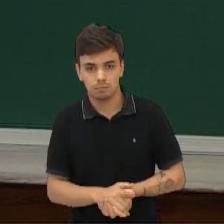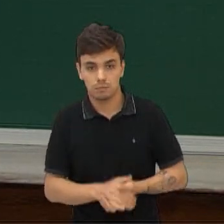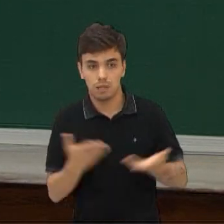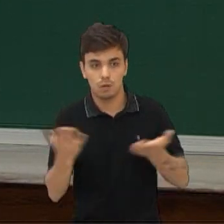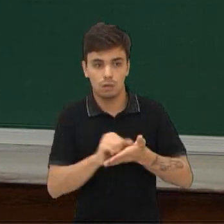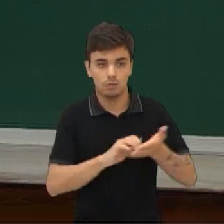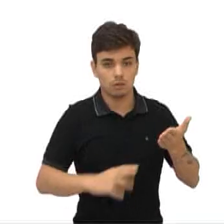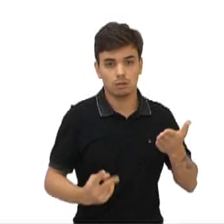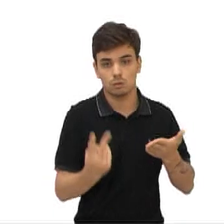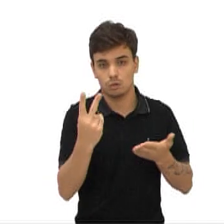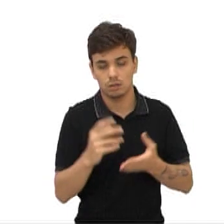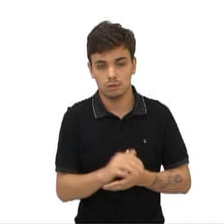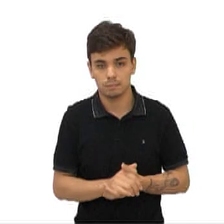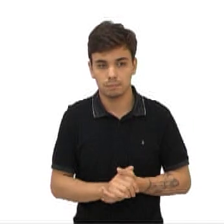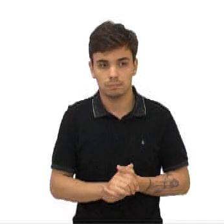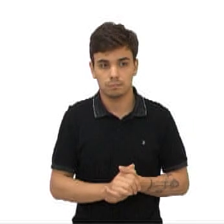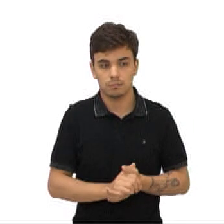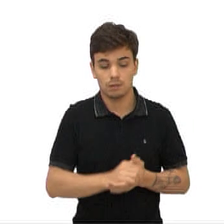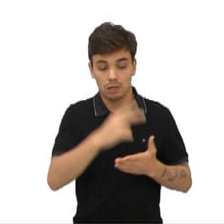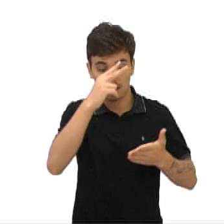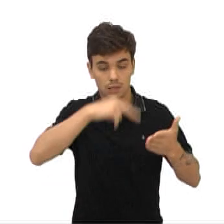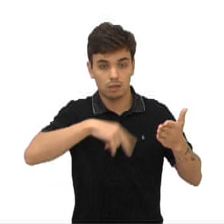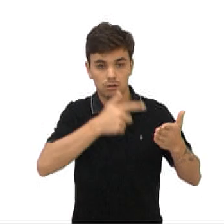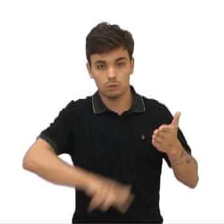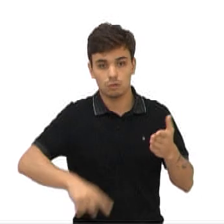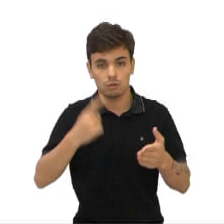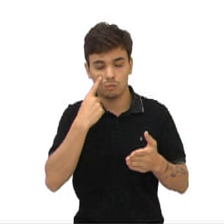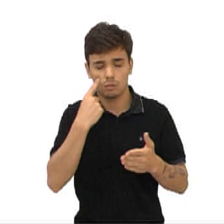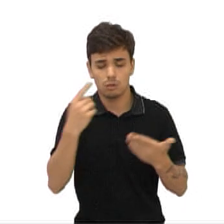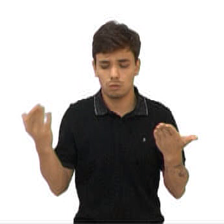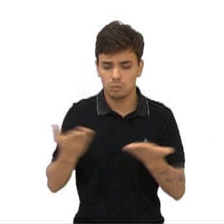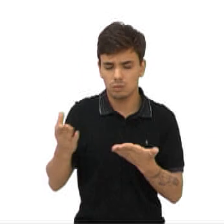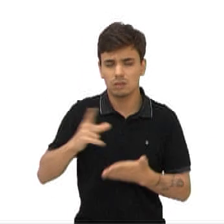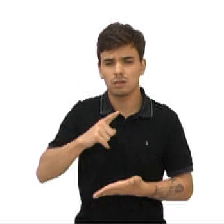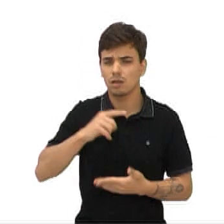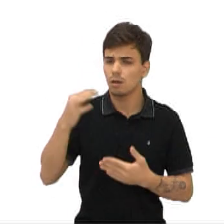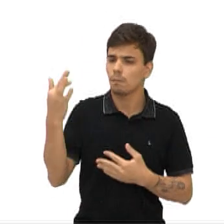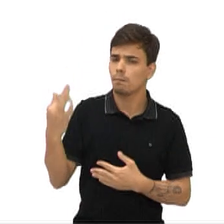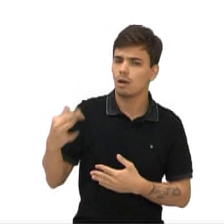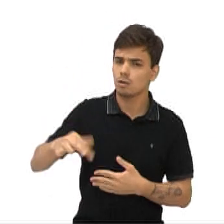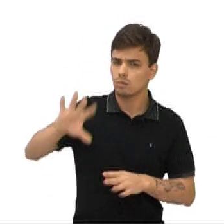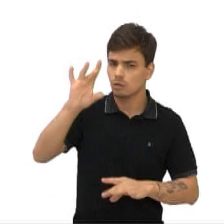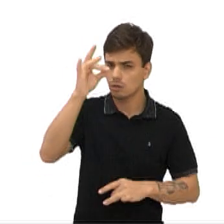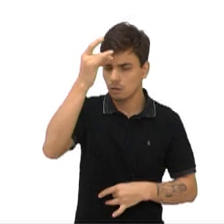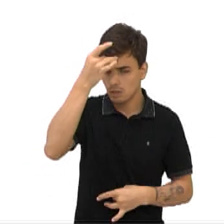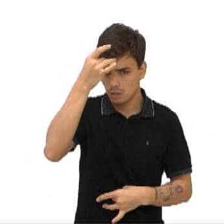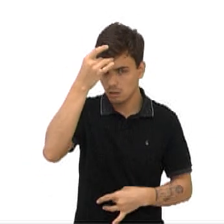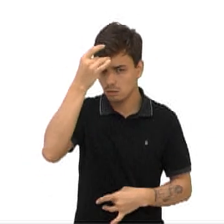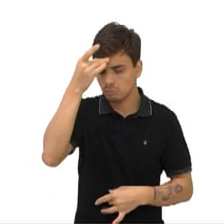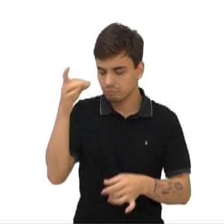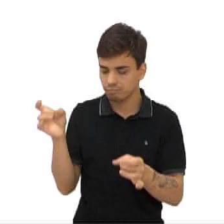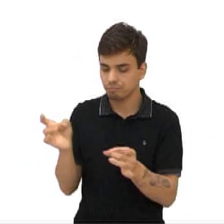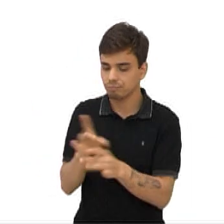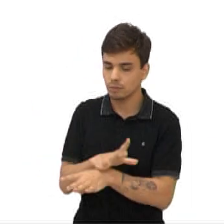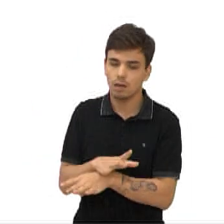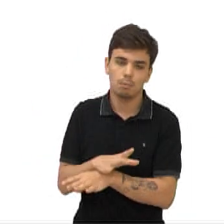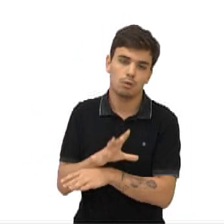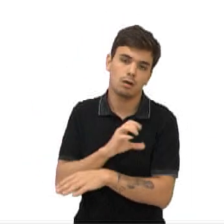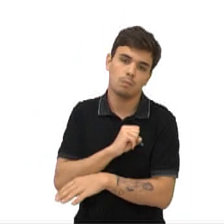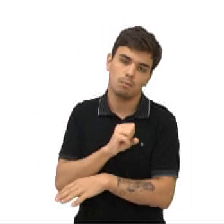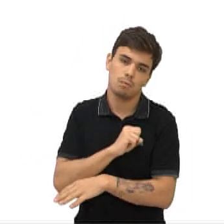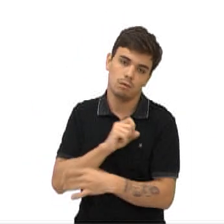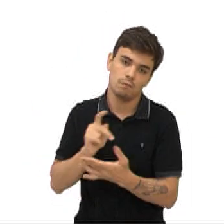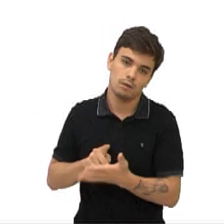exercício 2. Releia. Hoje tem um hematoma na alma. Encerrou-se um amor generoso